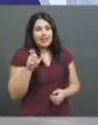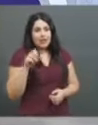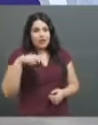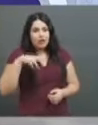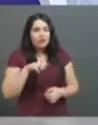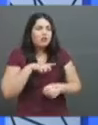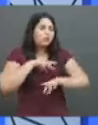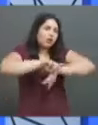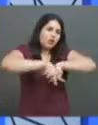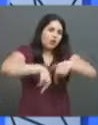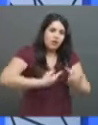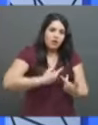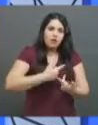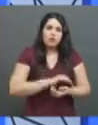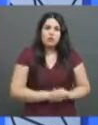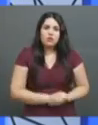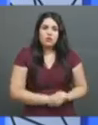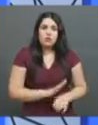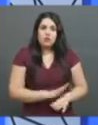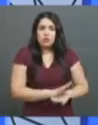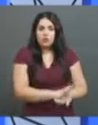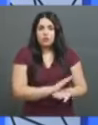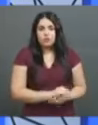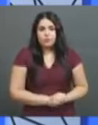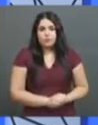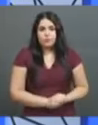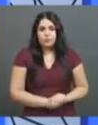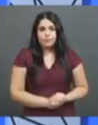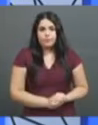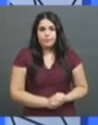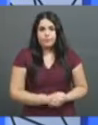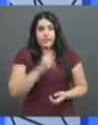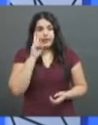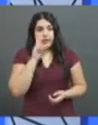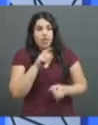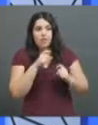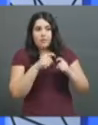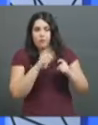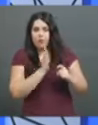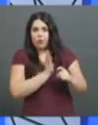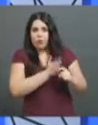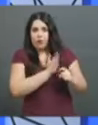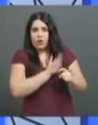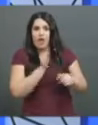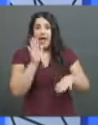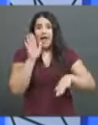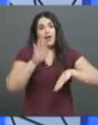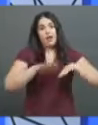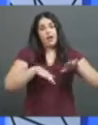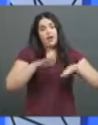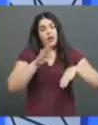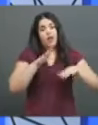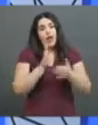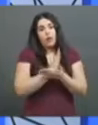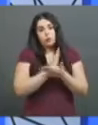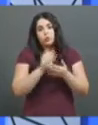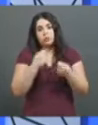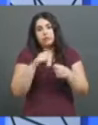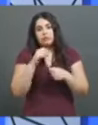que contribuem para essa estatística, né? Do ponto de vista do cardiologista, alguns precisam ser ressaltados.